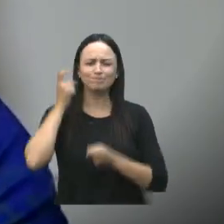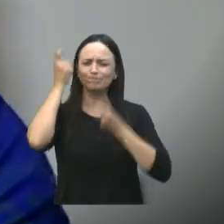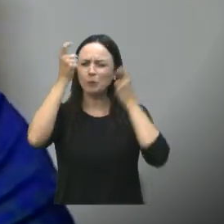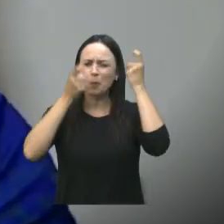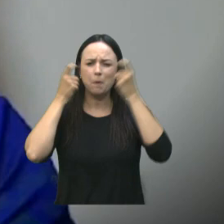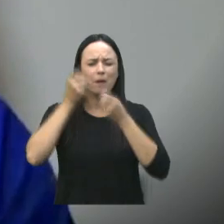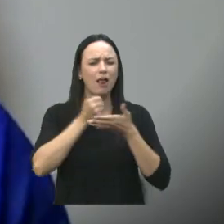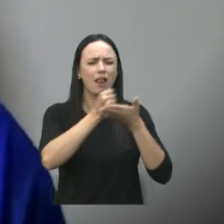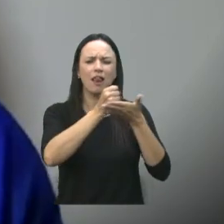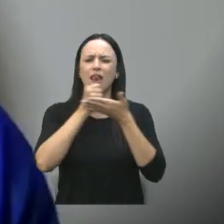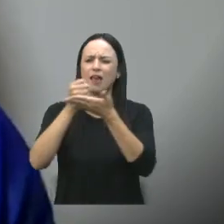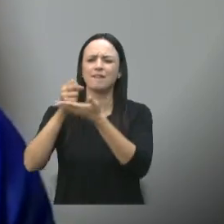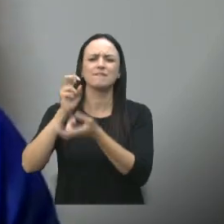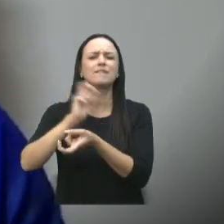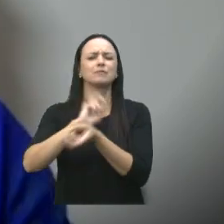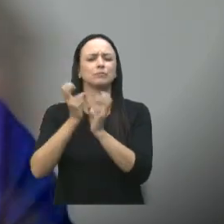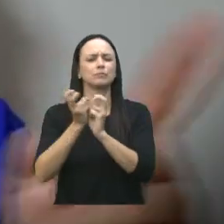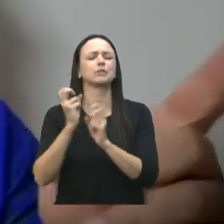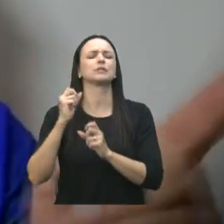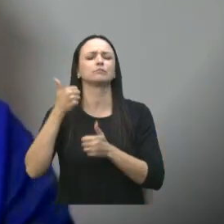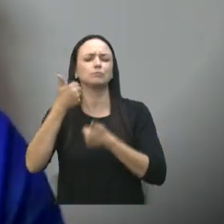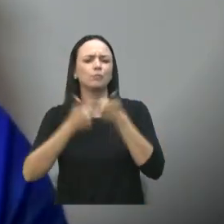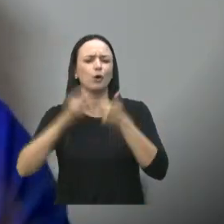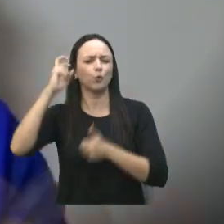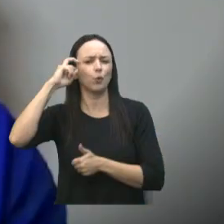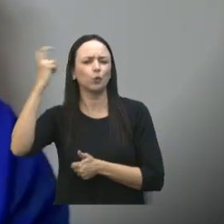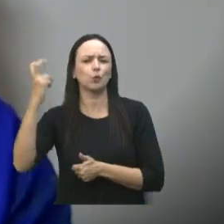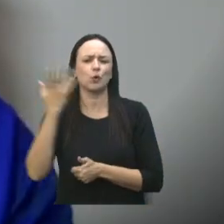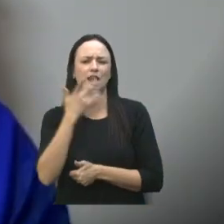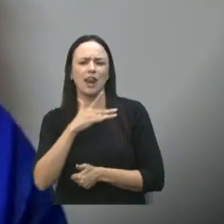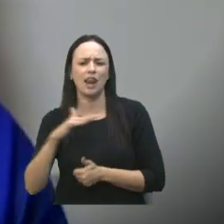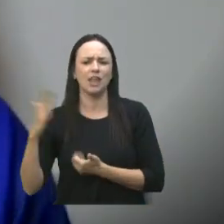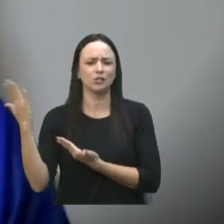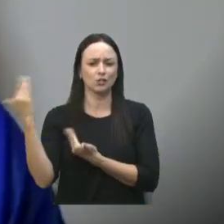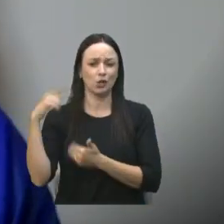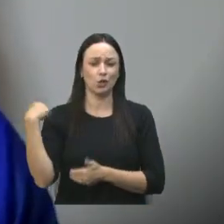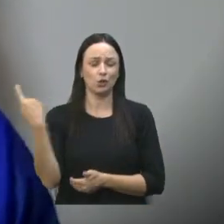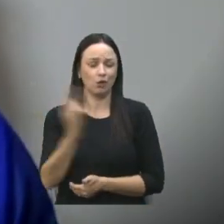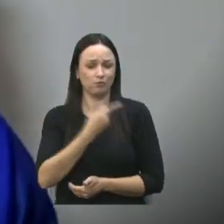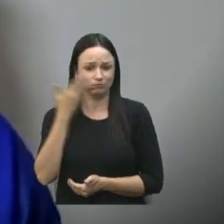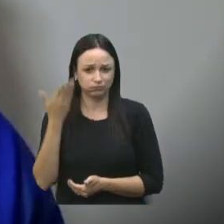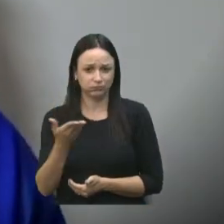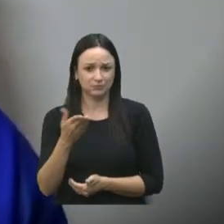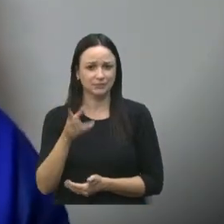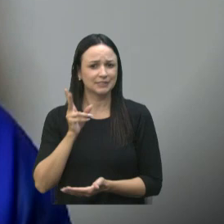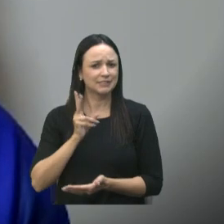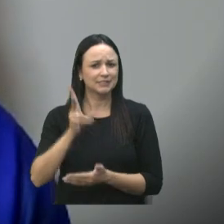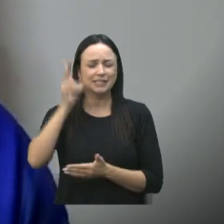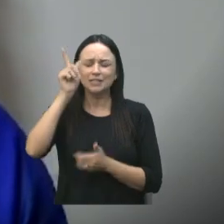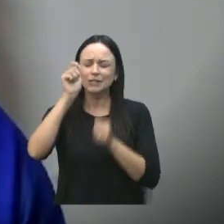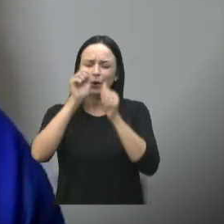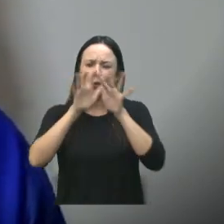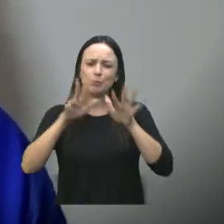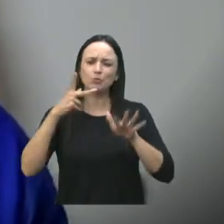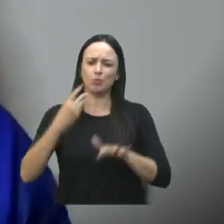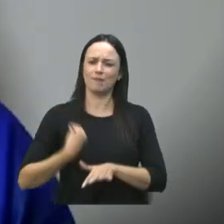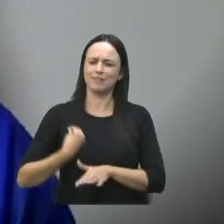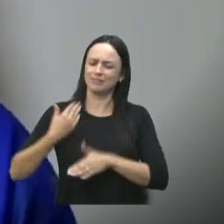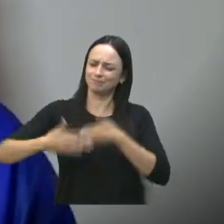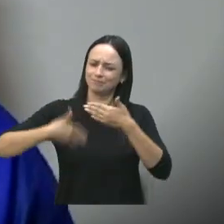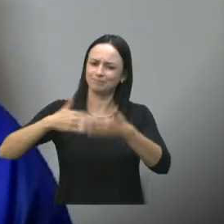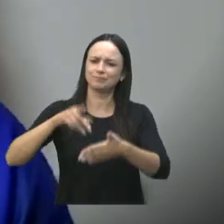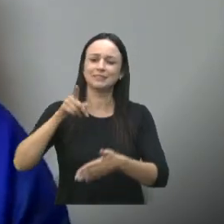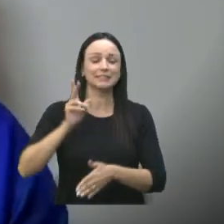capoeira, esporte e cultura para as nossas crianças, nossos jovens, nossos adolescentes. Que Deus sempre ilumine seus passos, esteja sempre à